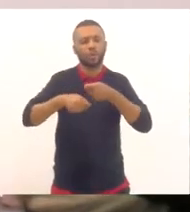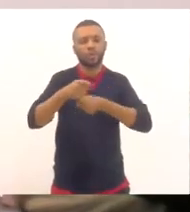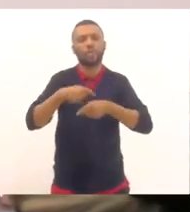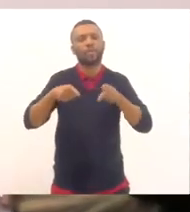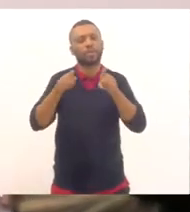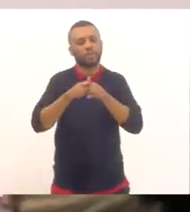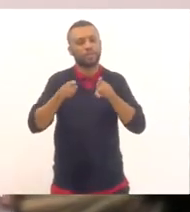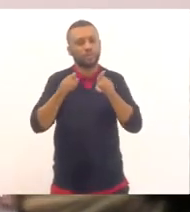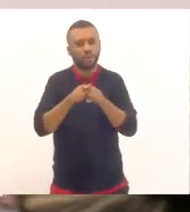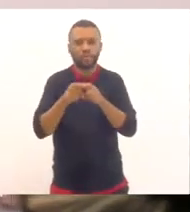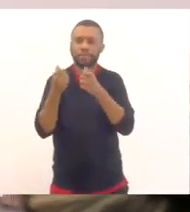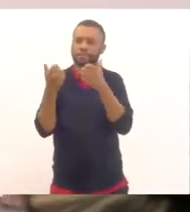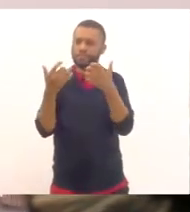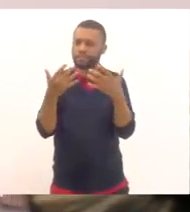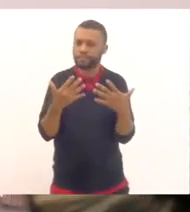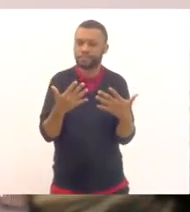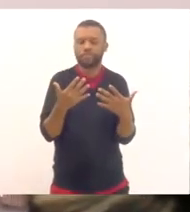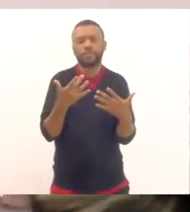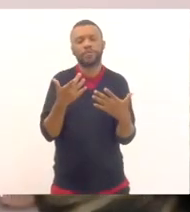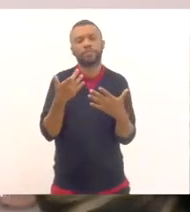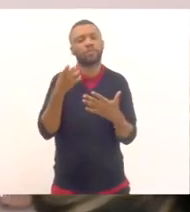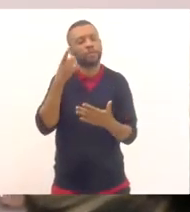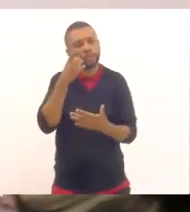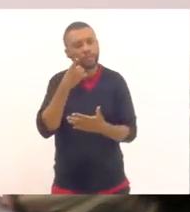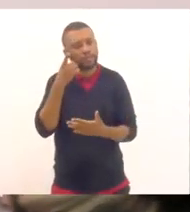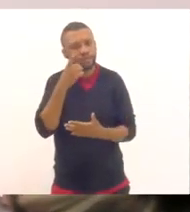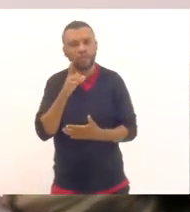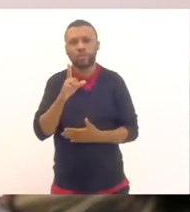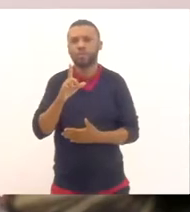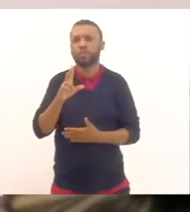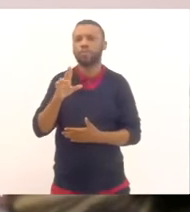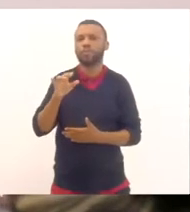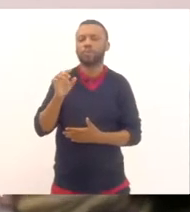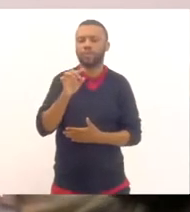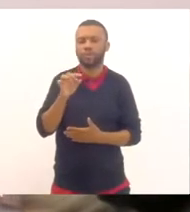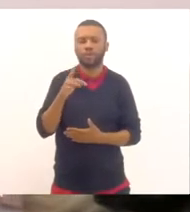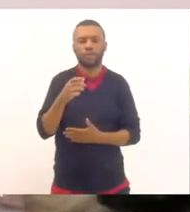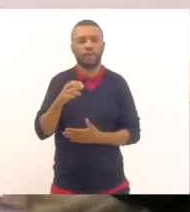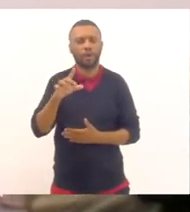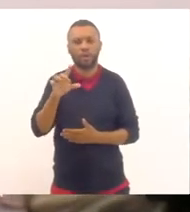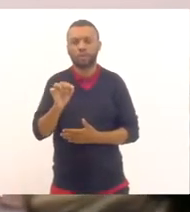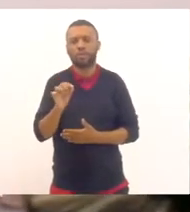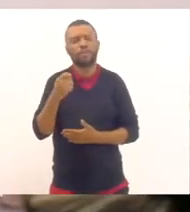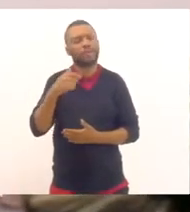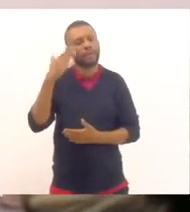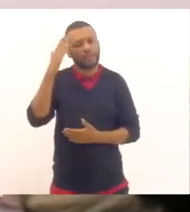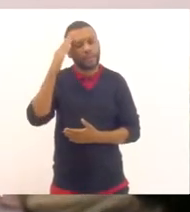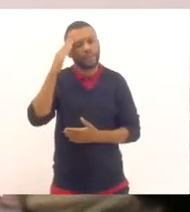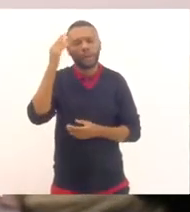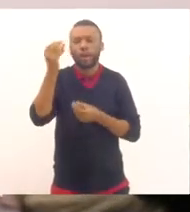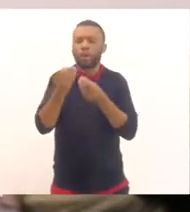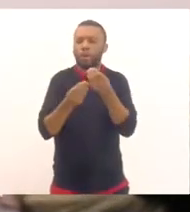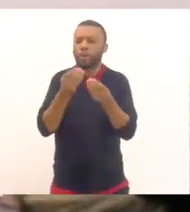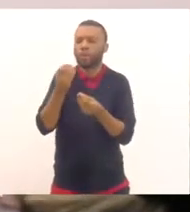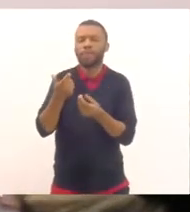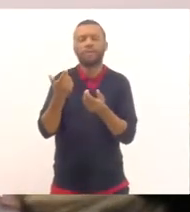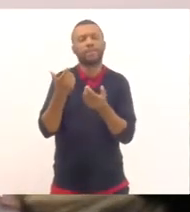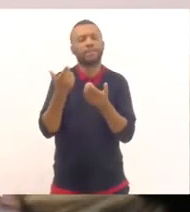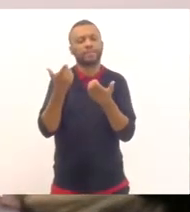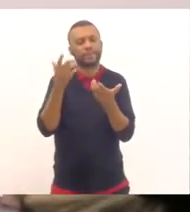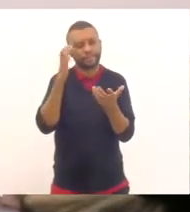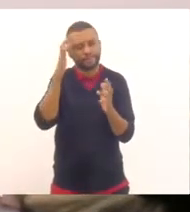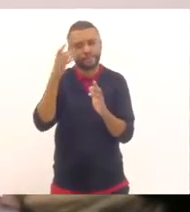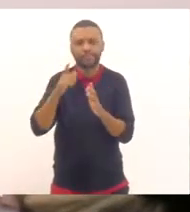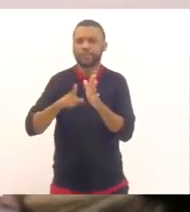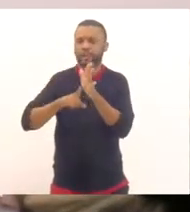foi tão gerenciada pelo Deputado os Paulo a comercialização queria saber como está a questão da fiscalização